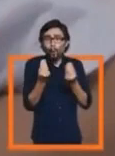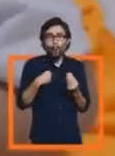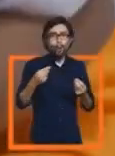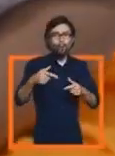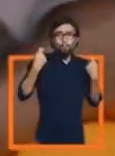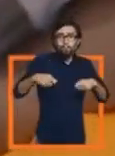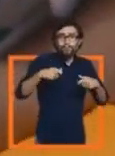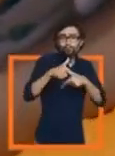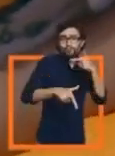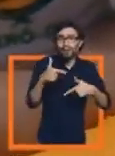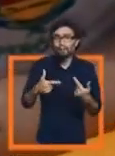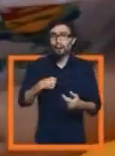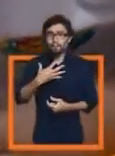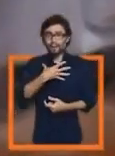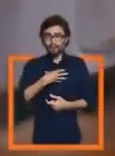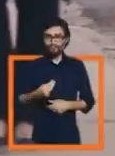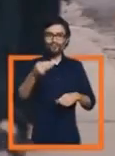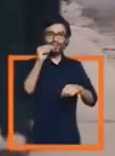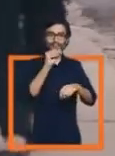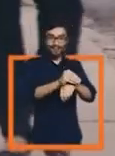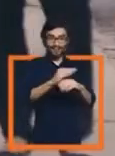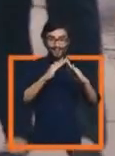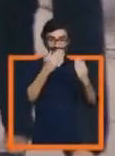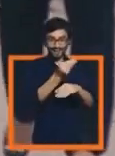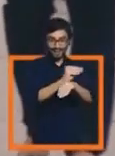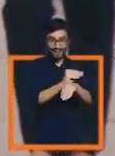tranquila minhas filhas na creche, muito tranquila mesmo.